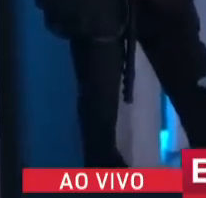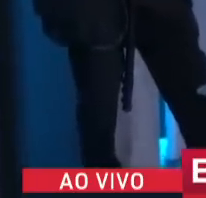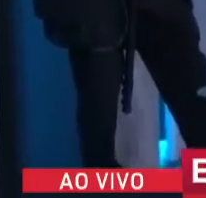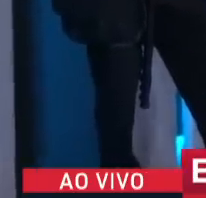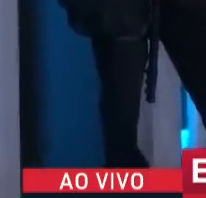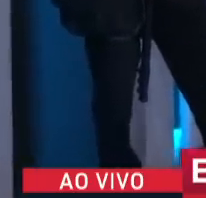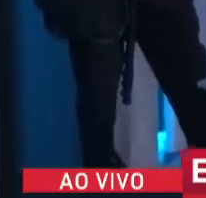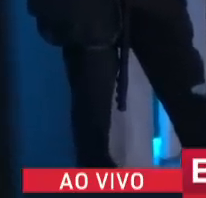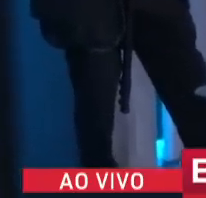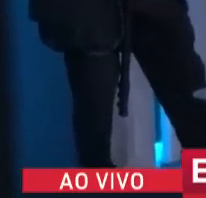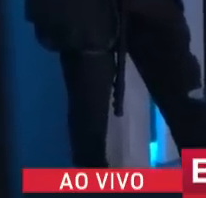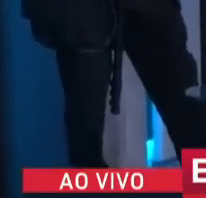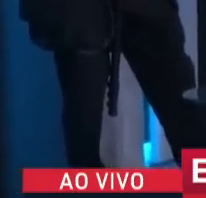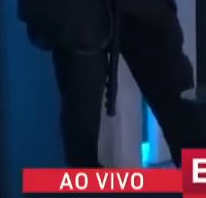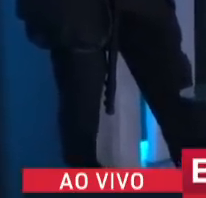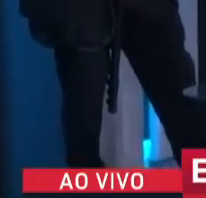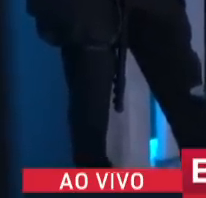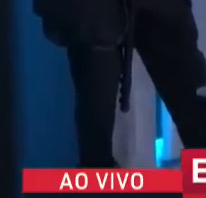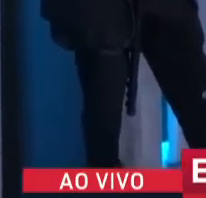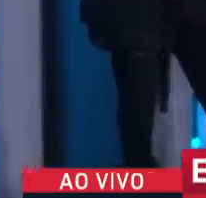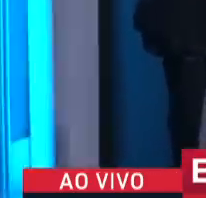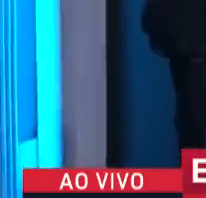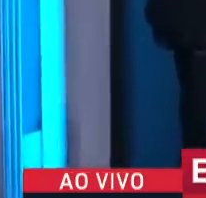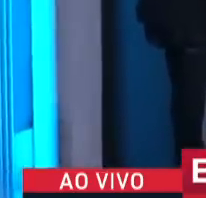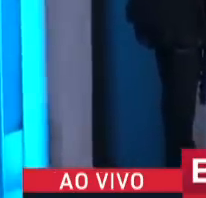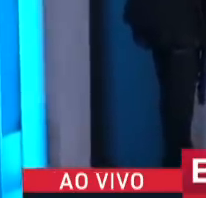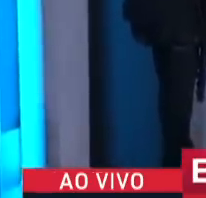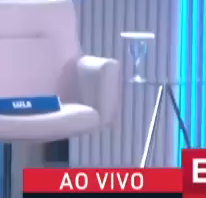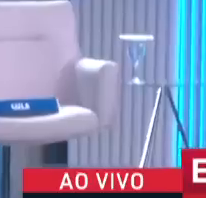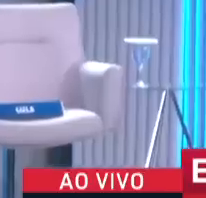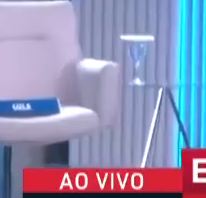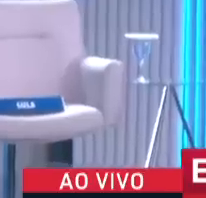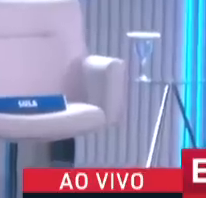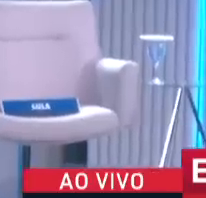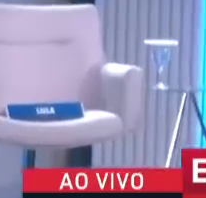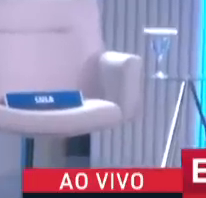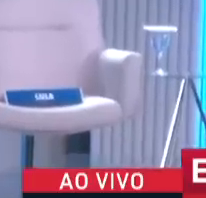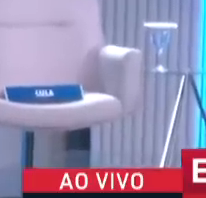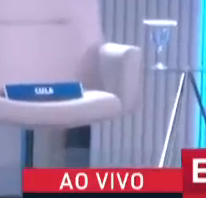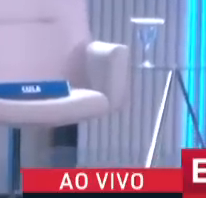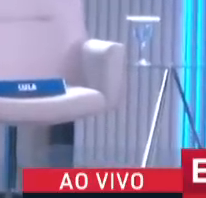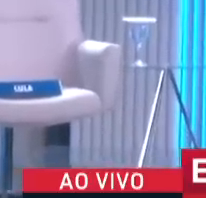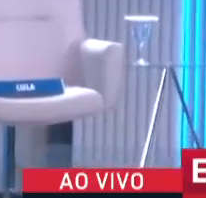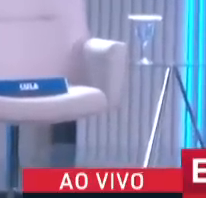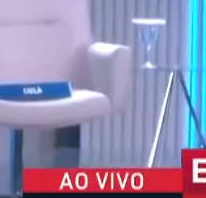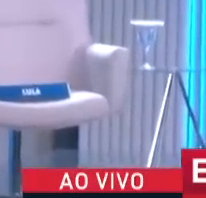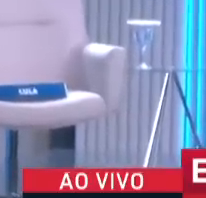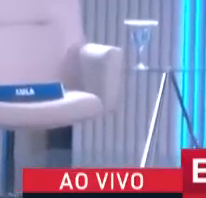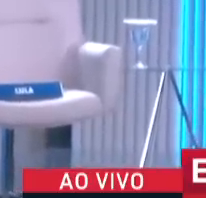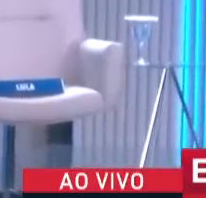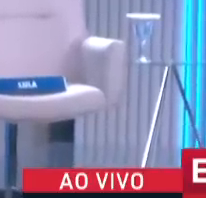escândalos de corrupção o Ciro Gomes foi muito Brando nesse debate porque ele literalmente vai ser o representante da esquerda